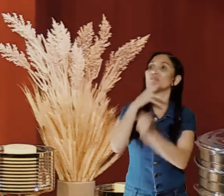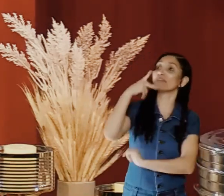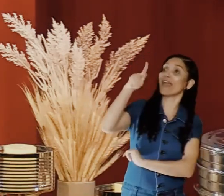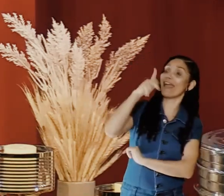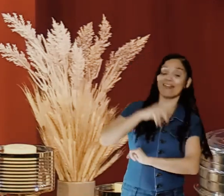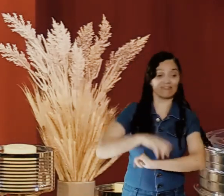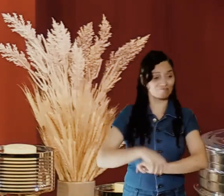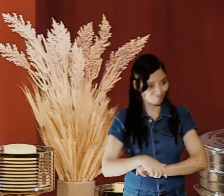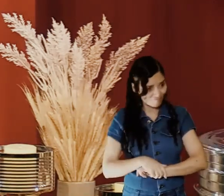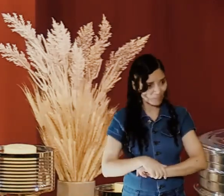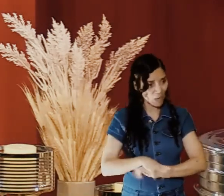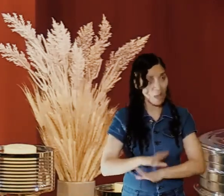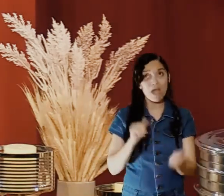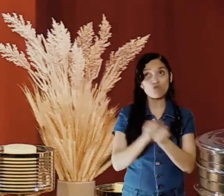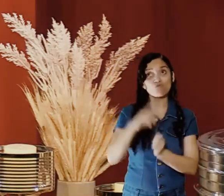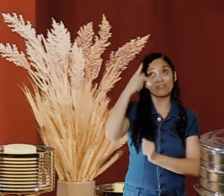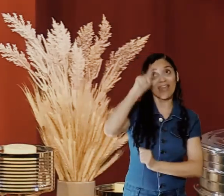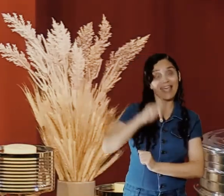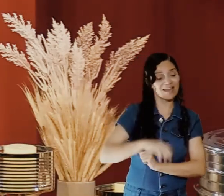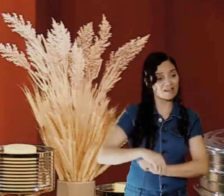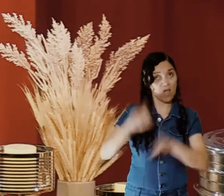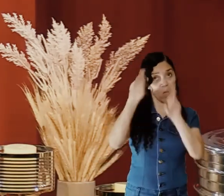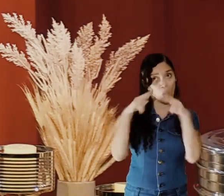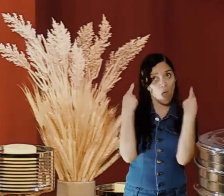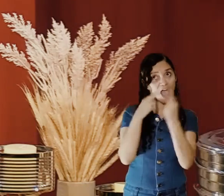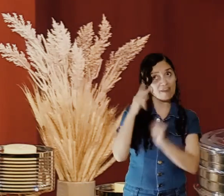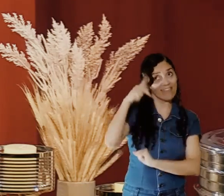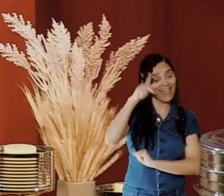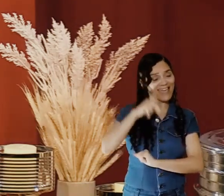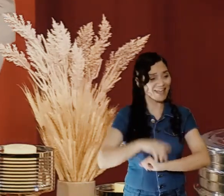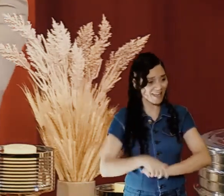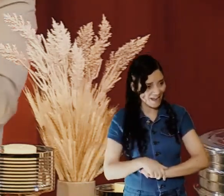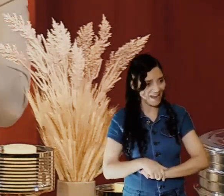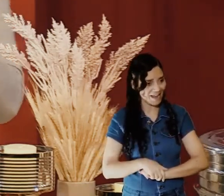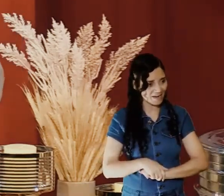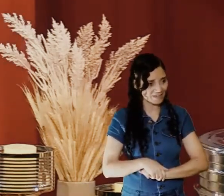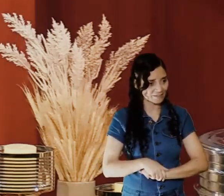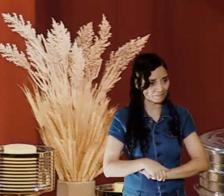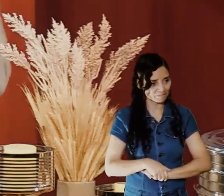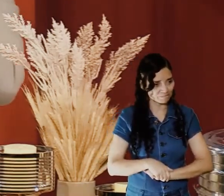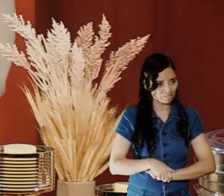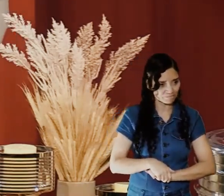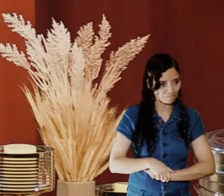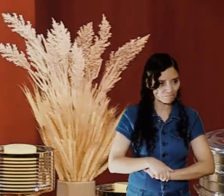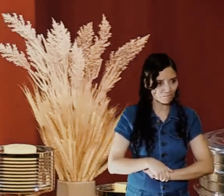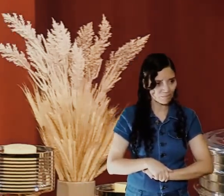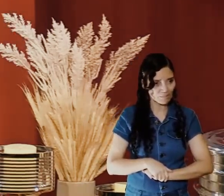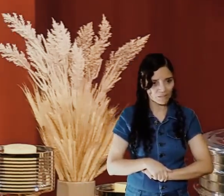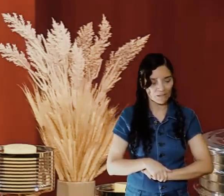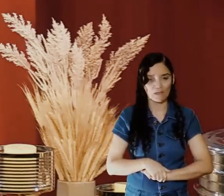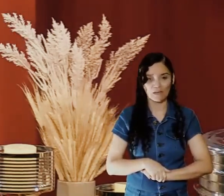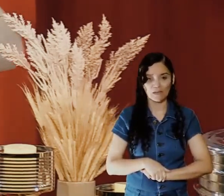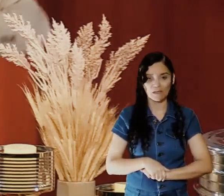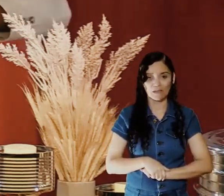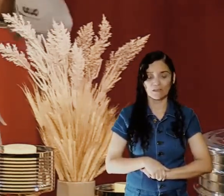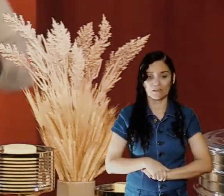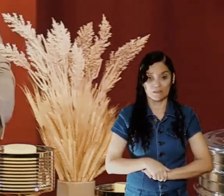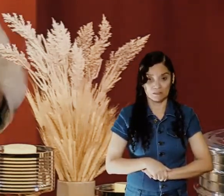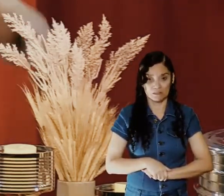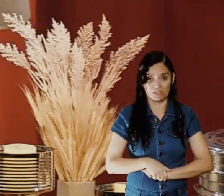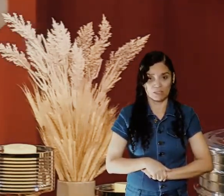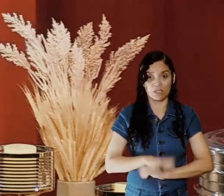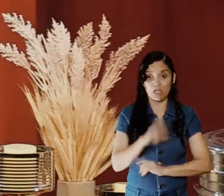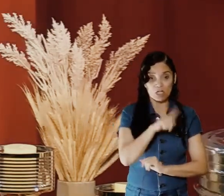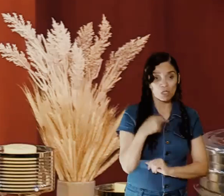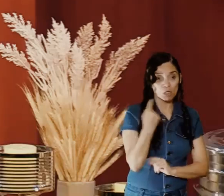herdeiros do seu reino. Não é possível recebermos esta palavra, dizermos que recebemos,